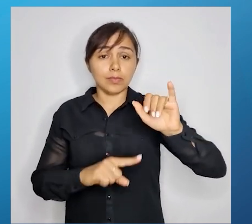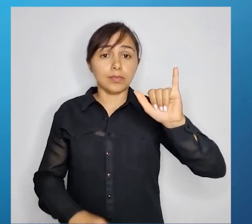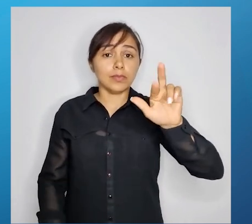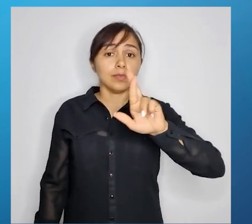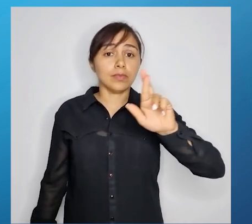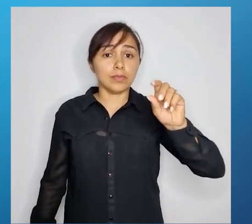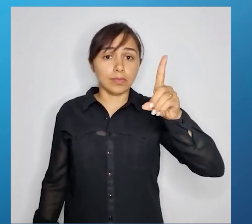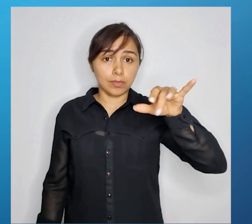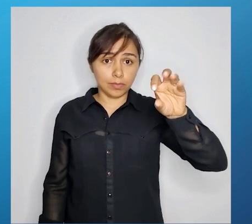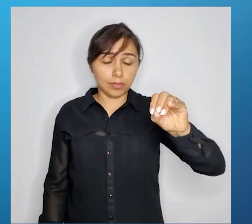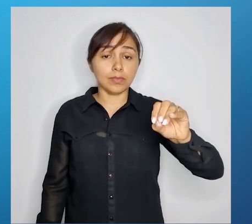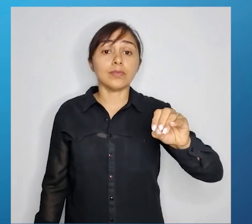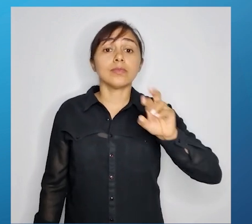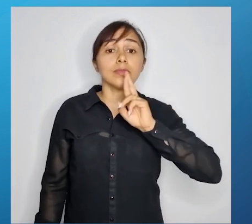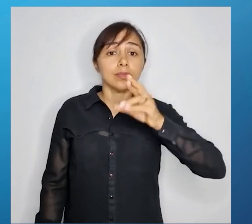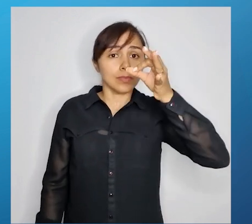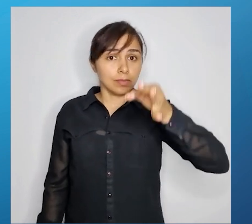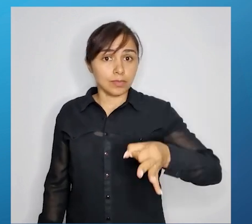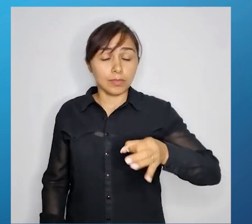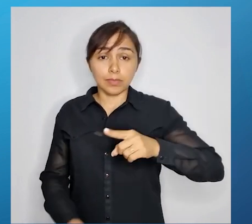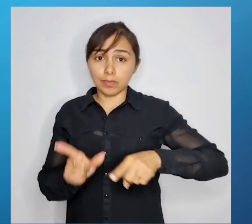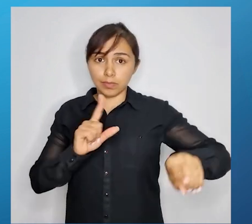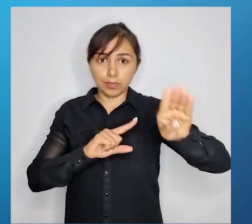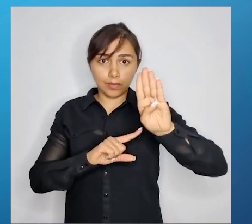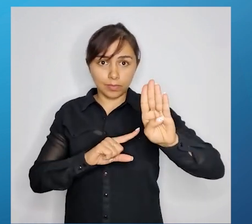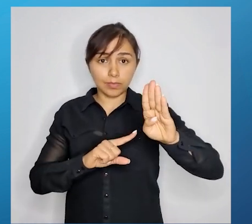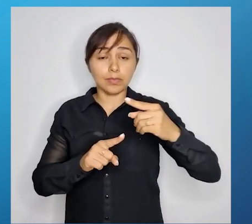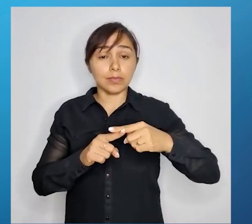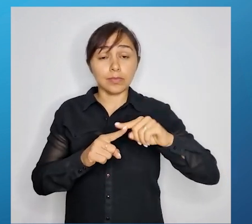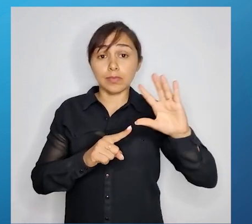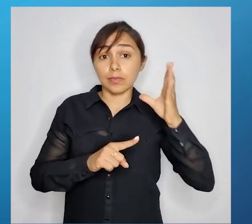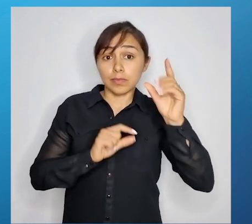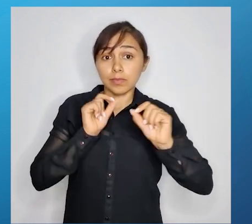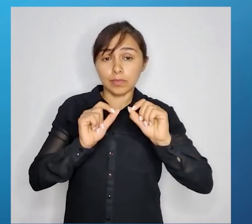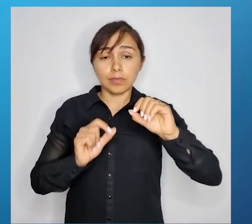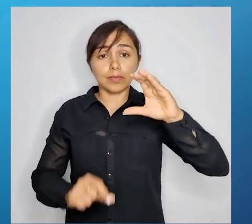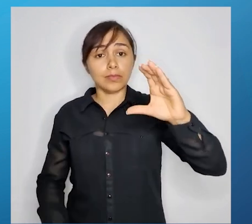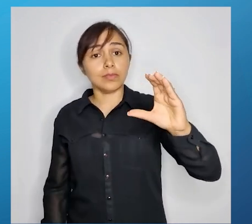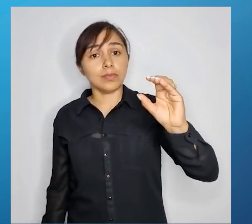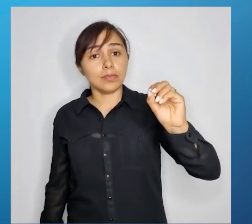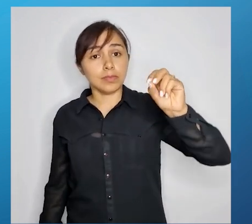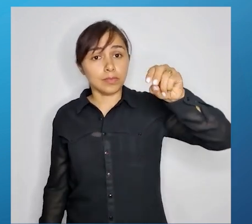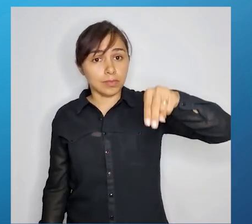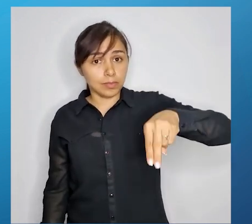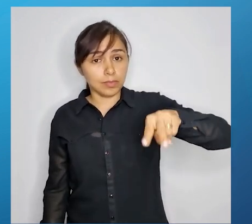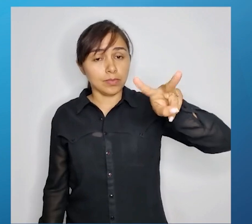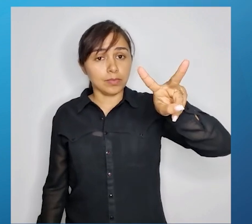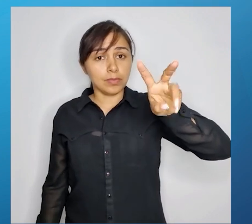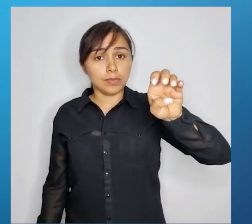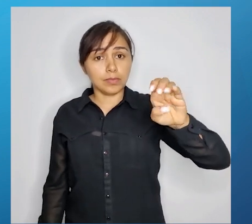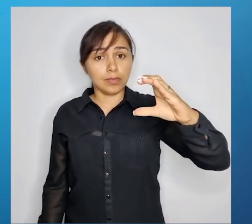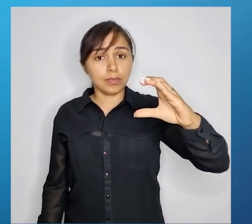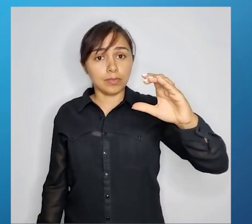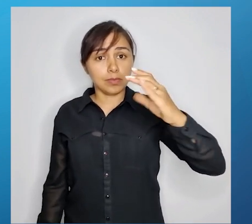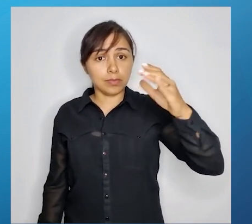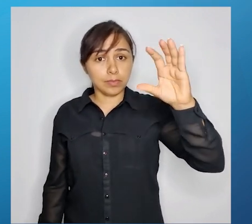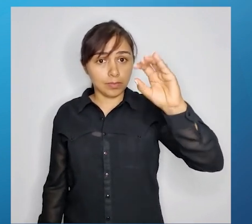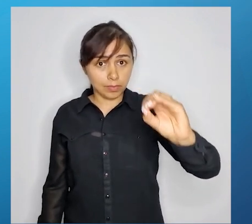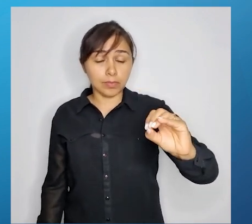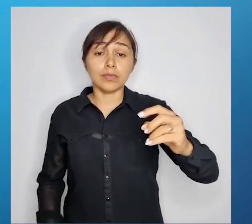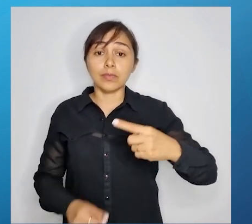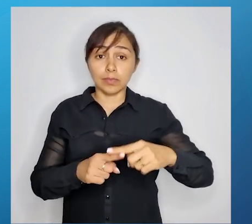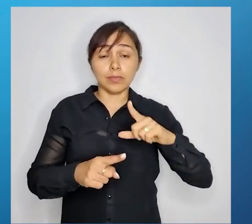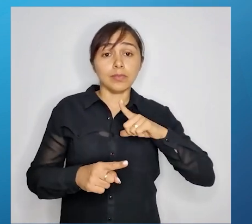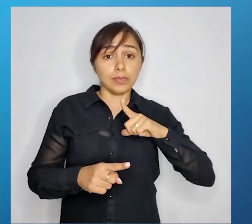o calor flui através de um líquido por meio de convecção, processo da transferência de calor, que ocorre entre fluidos a partir